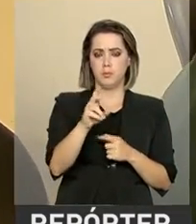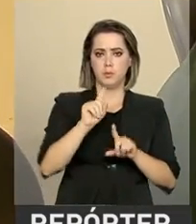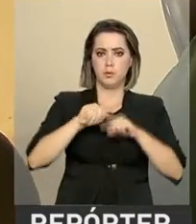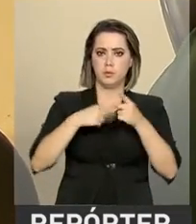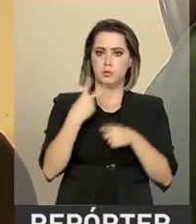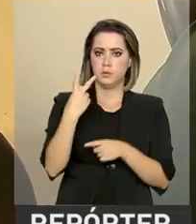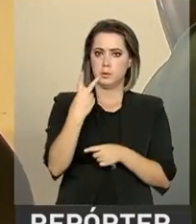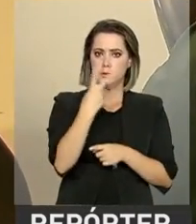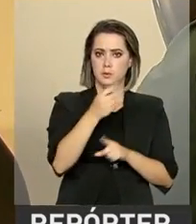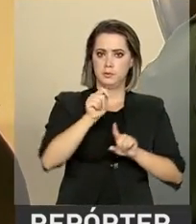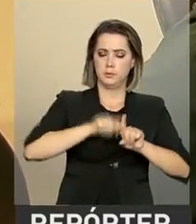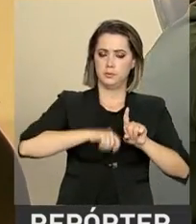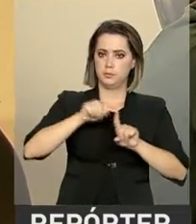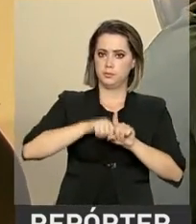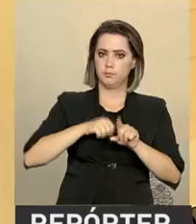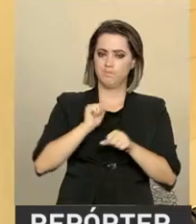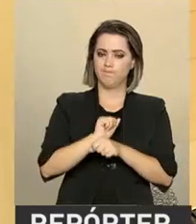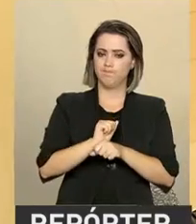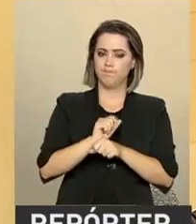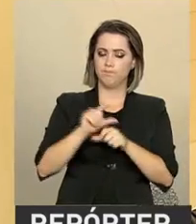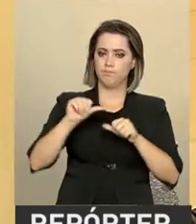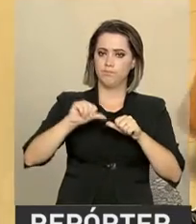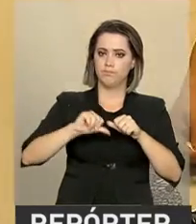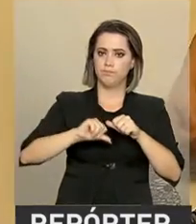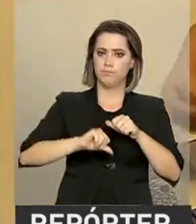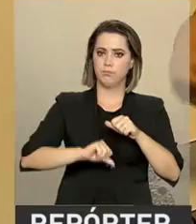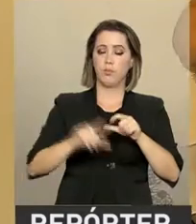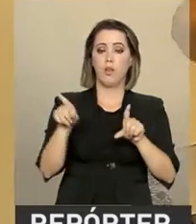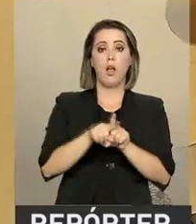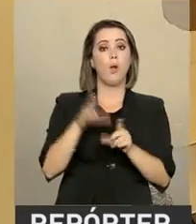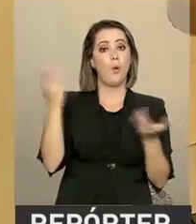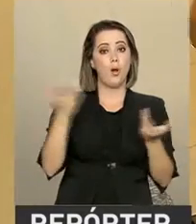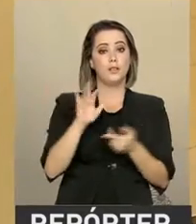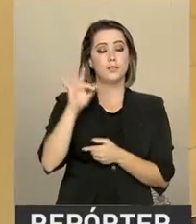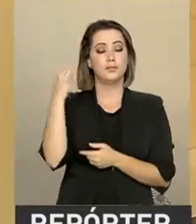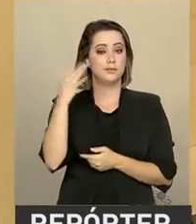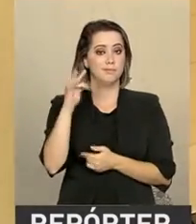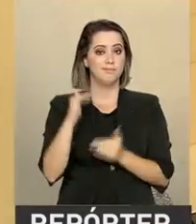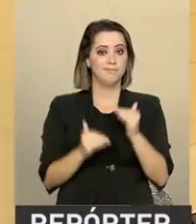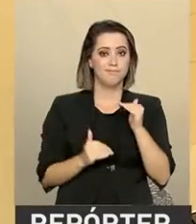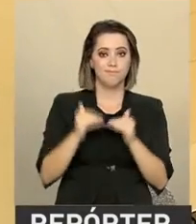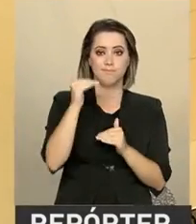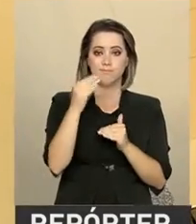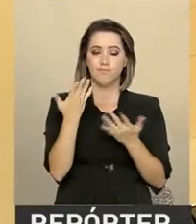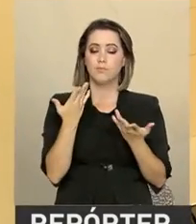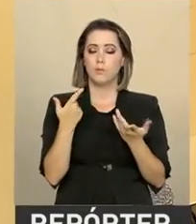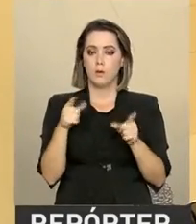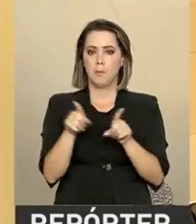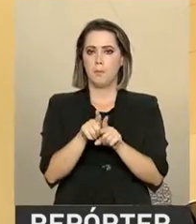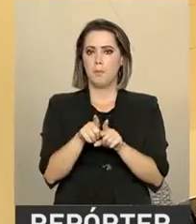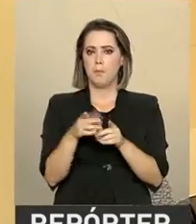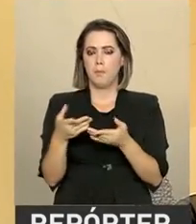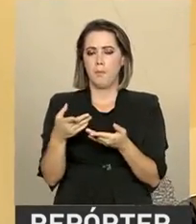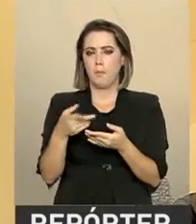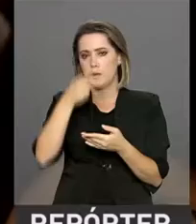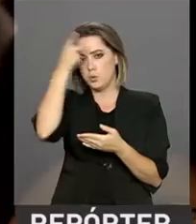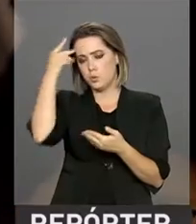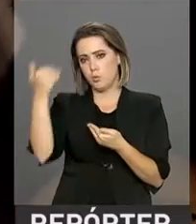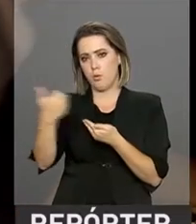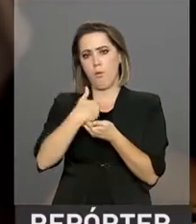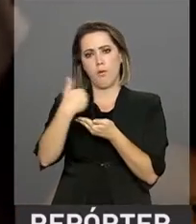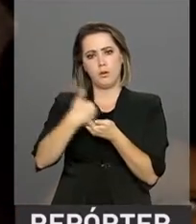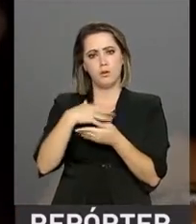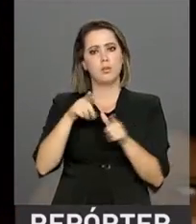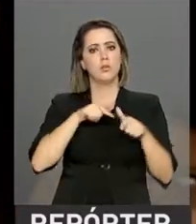de 22 meses de retração, o país voltou a ter em fevereiro mais vagas abertas do que postos de trabalho fechados.